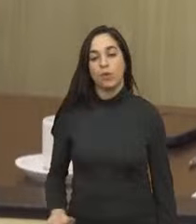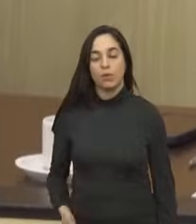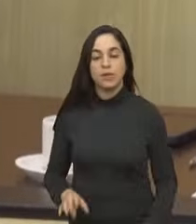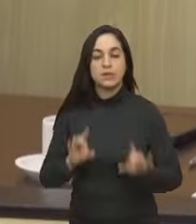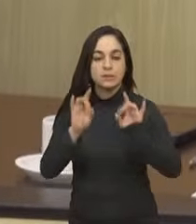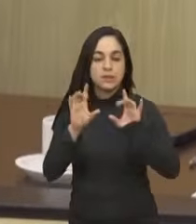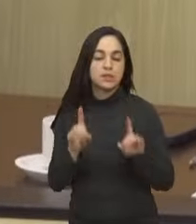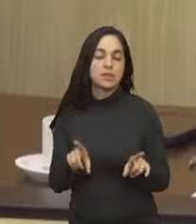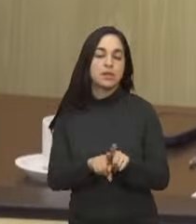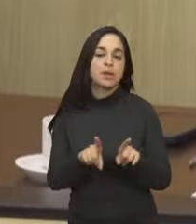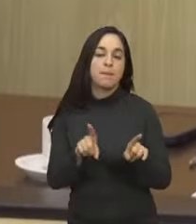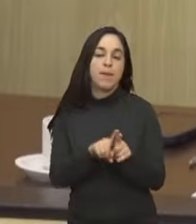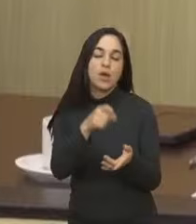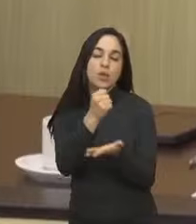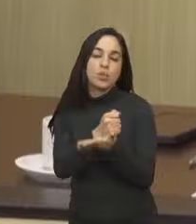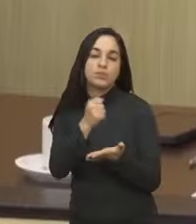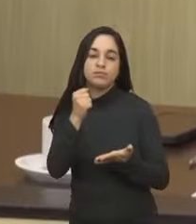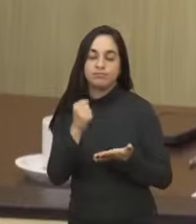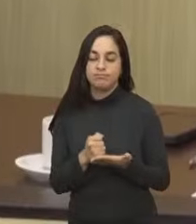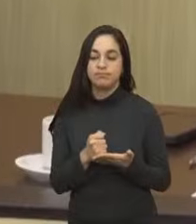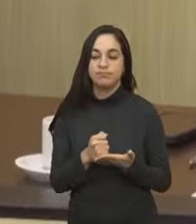contratações feitas